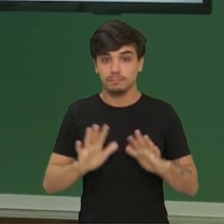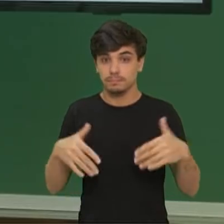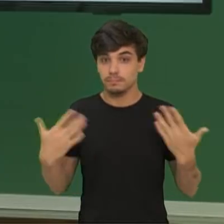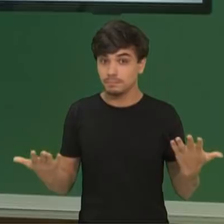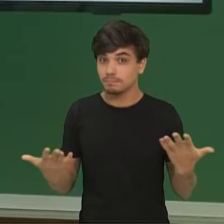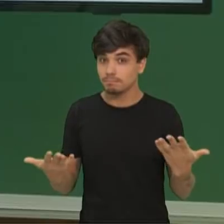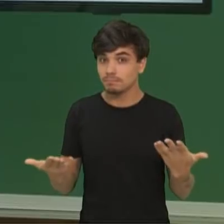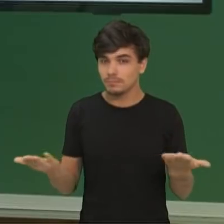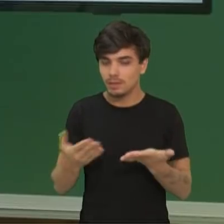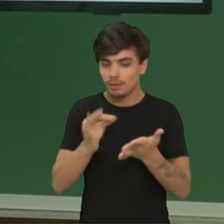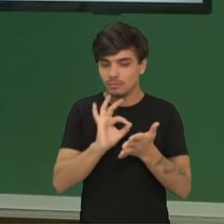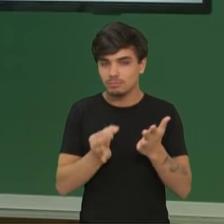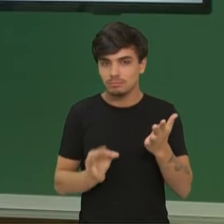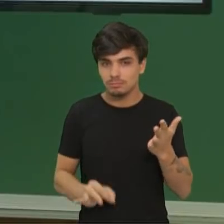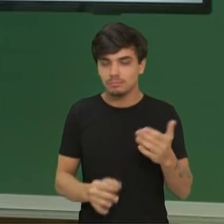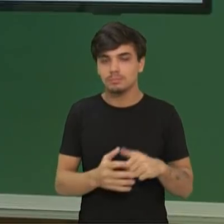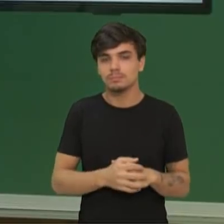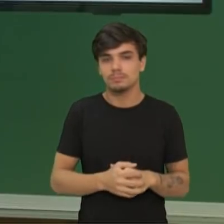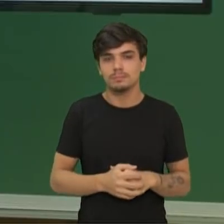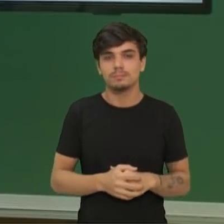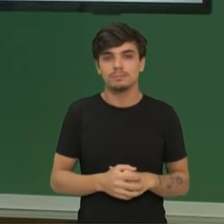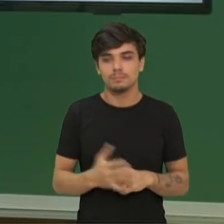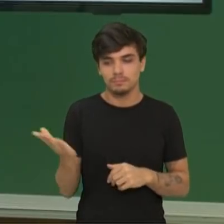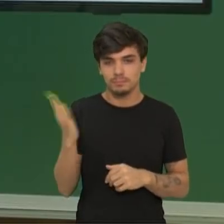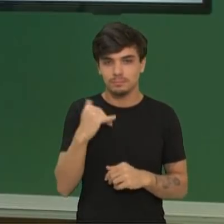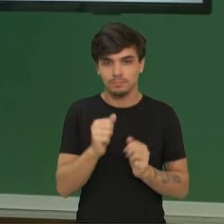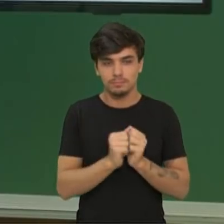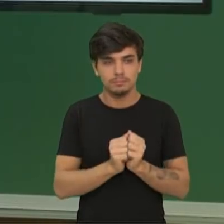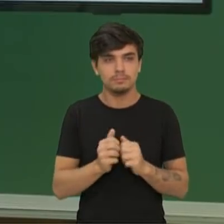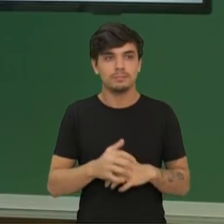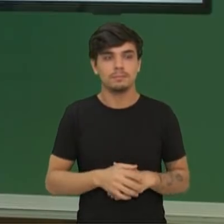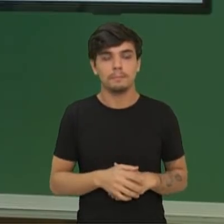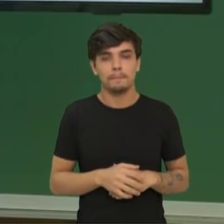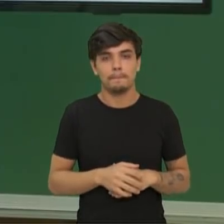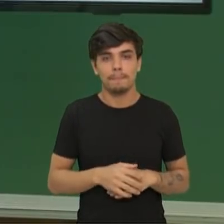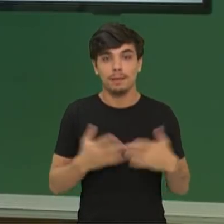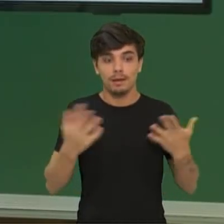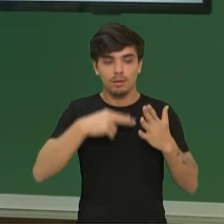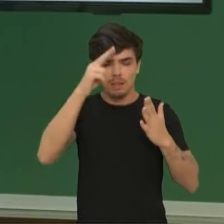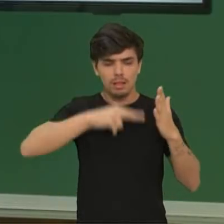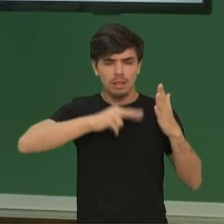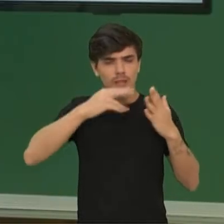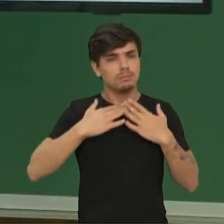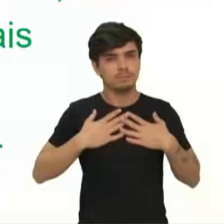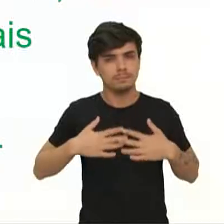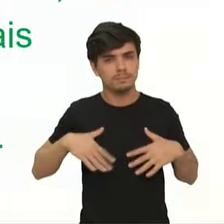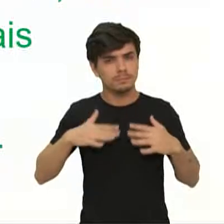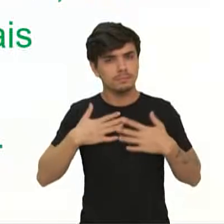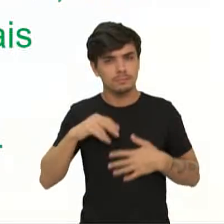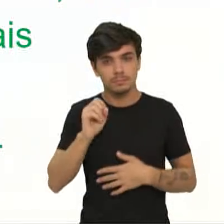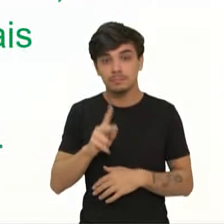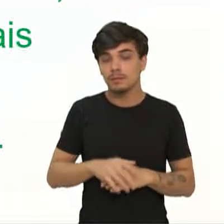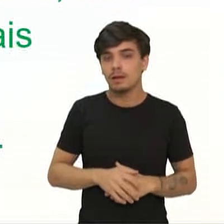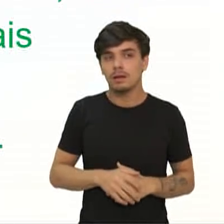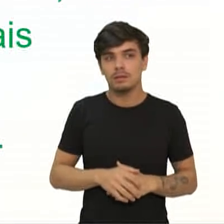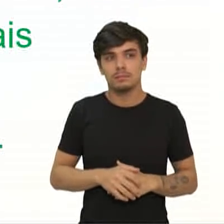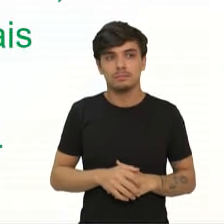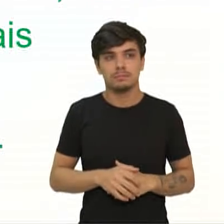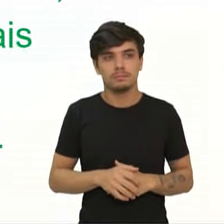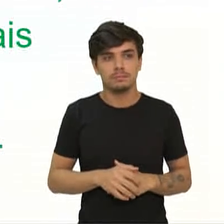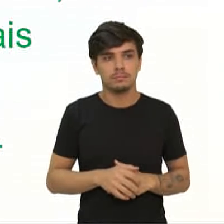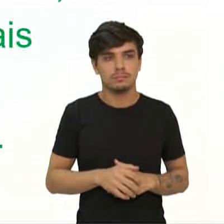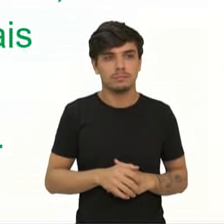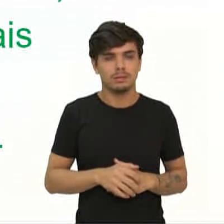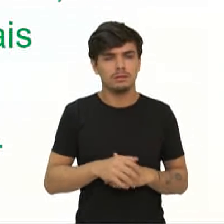Olá, queridos, vamos corrigir? Vem com a professora. Vamos ler com calma, ok? Para vencer a resistência